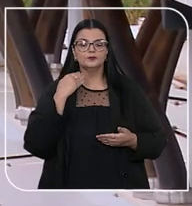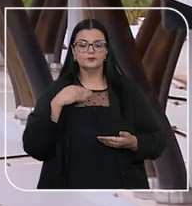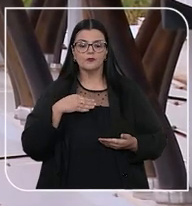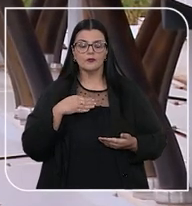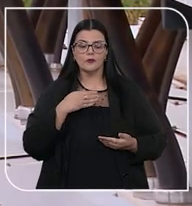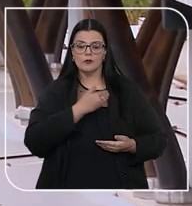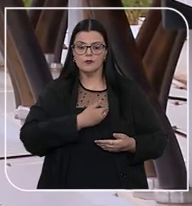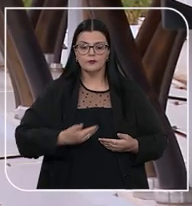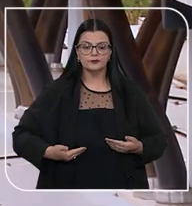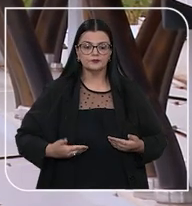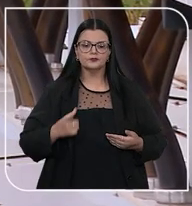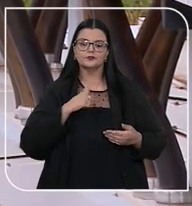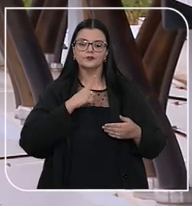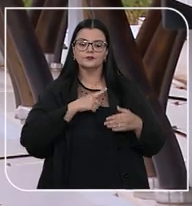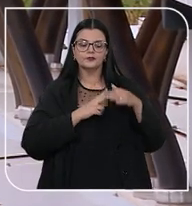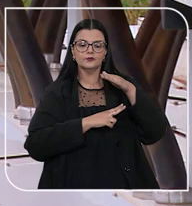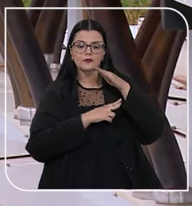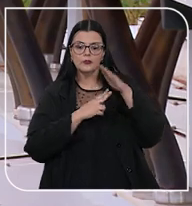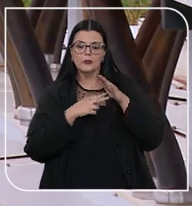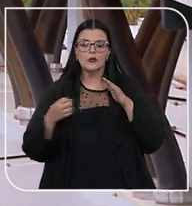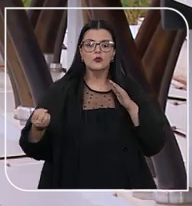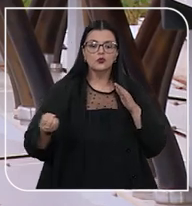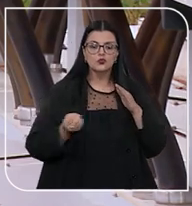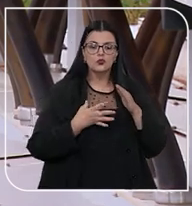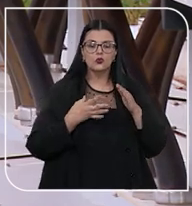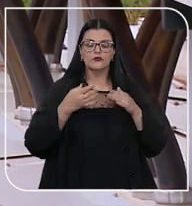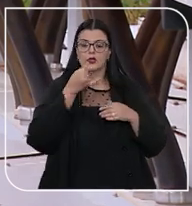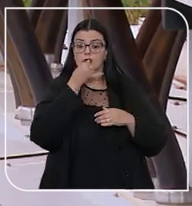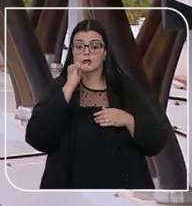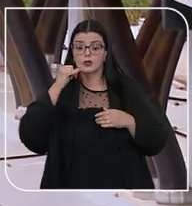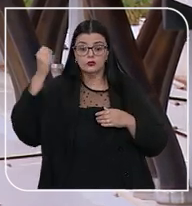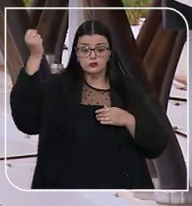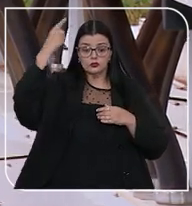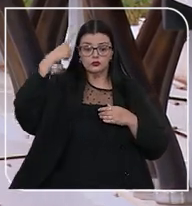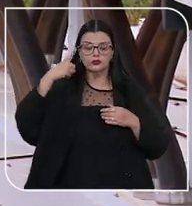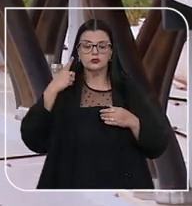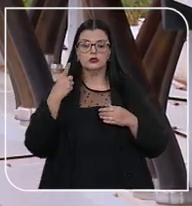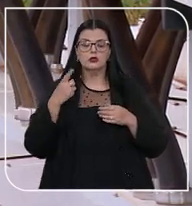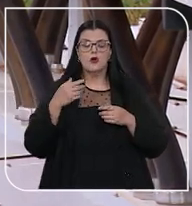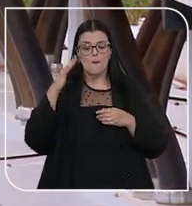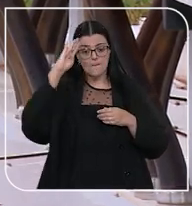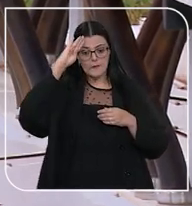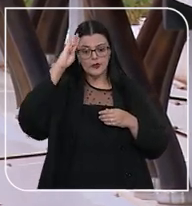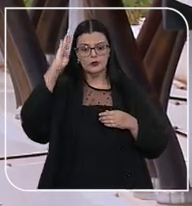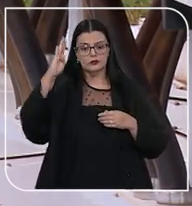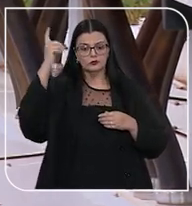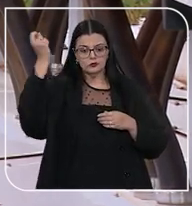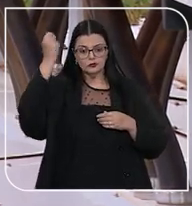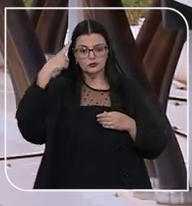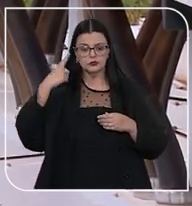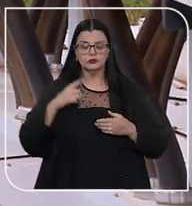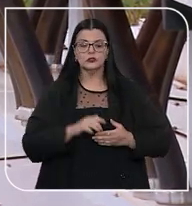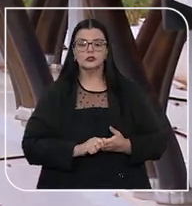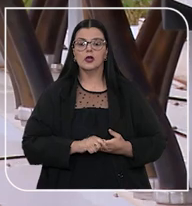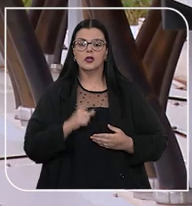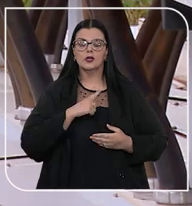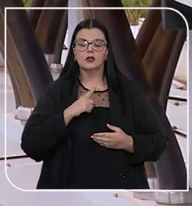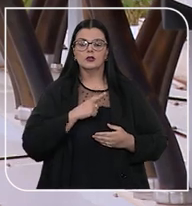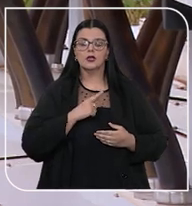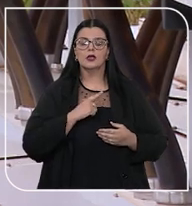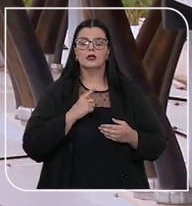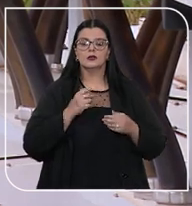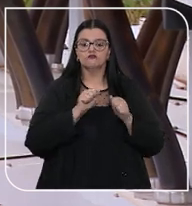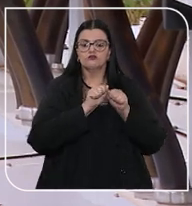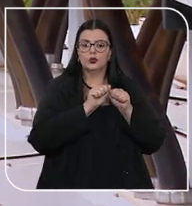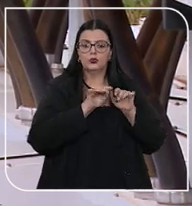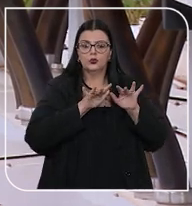desta usina faz parte do projeto estratégico Adoção de Novo Padrão Energético com prioridade para energia solar. A energia que é gerada aqui